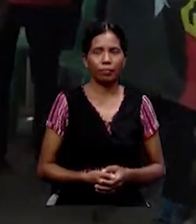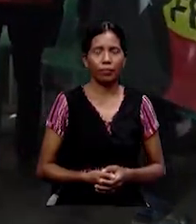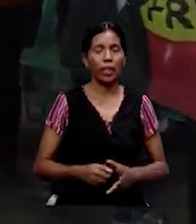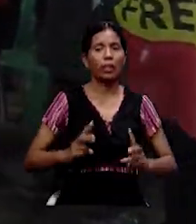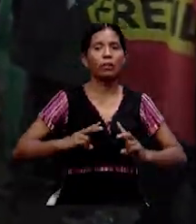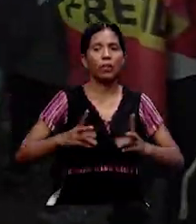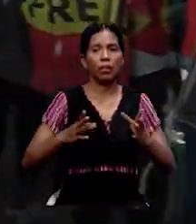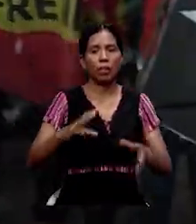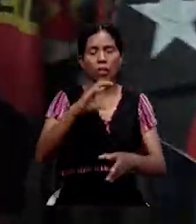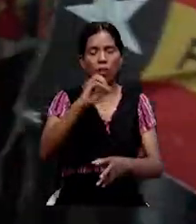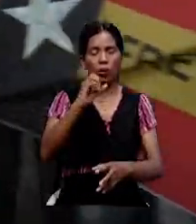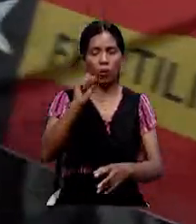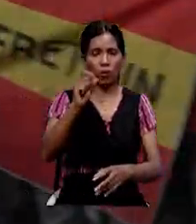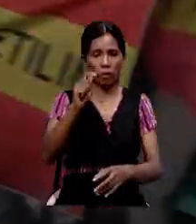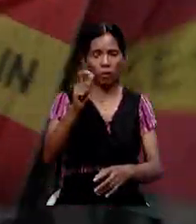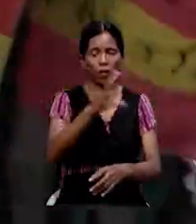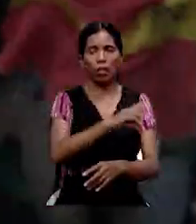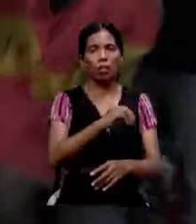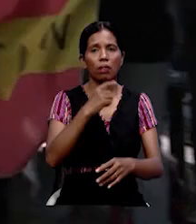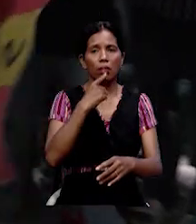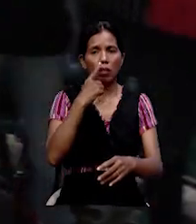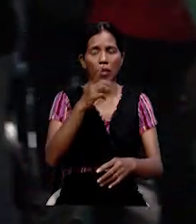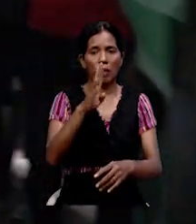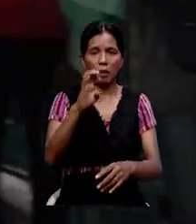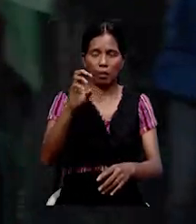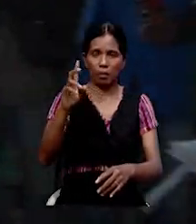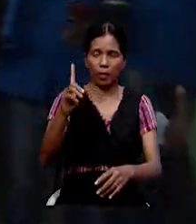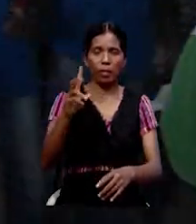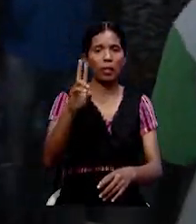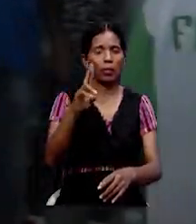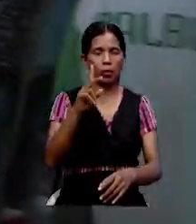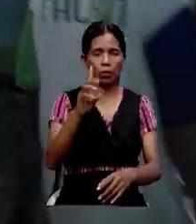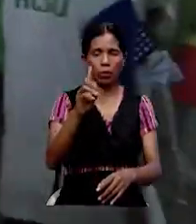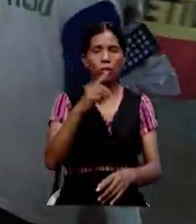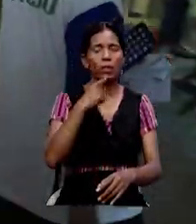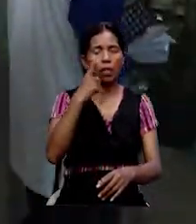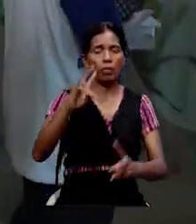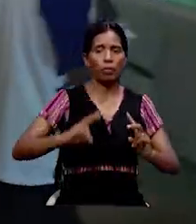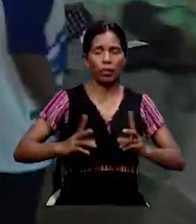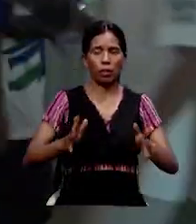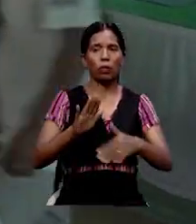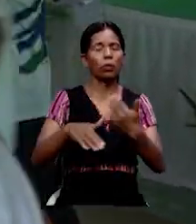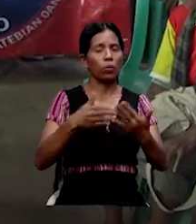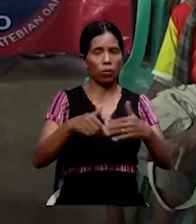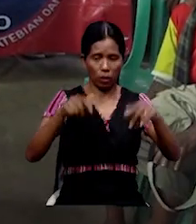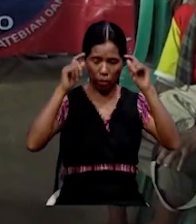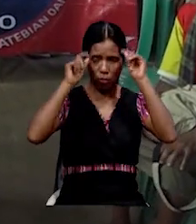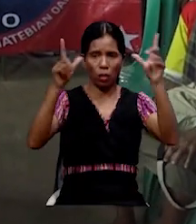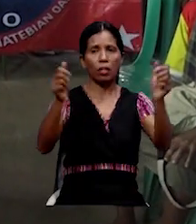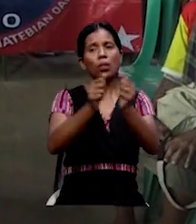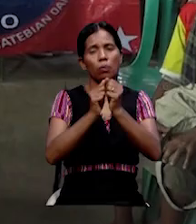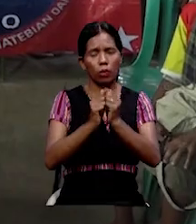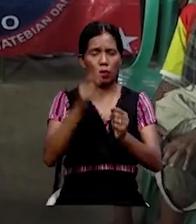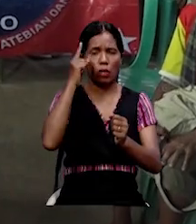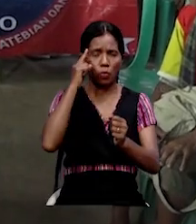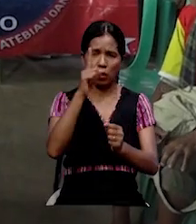Veterano com história belo Alin Laik no Fernando Guzmão Berdu, apela ba veterano hotu e território nacional atu hamutu kanoin